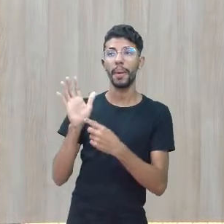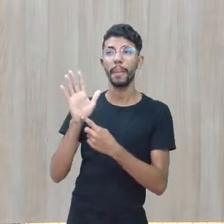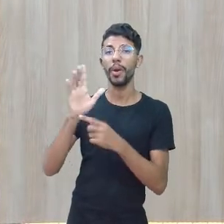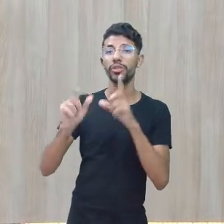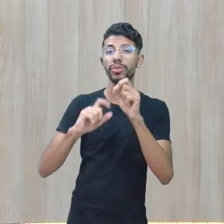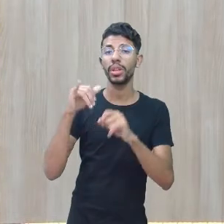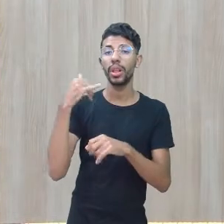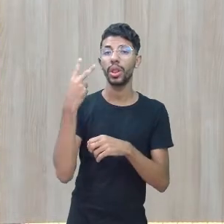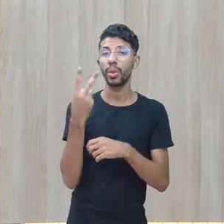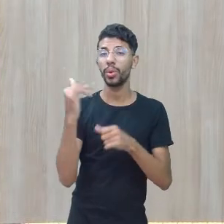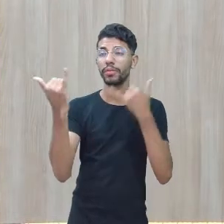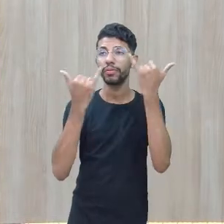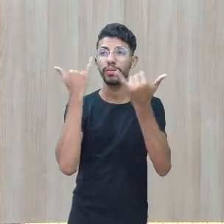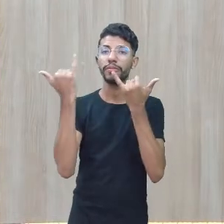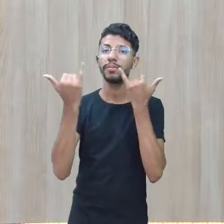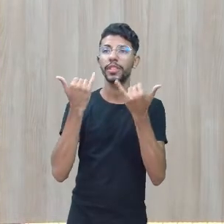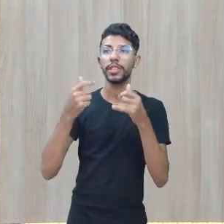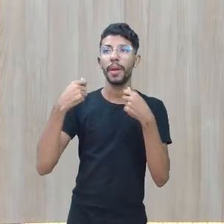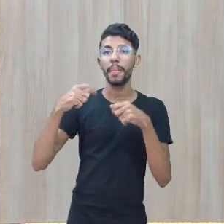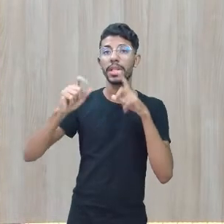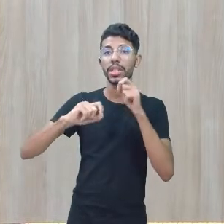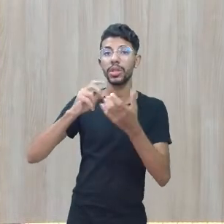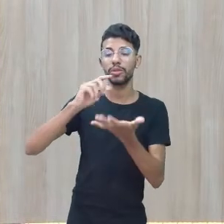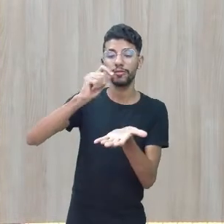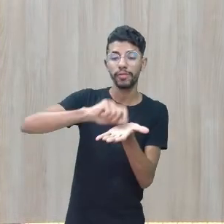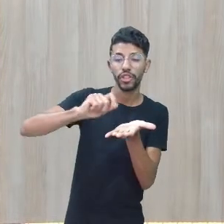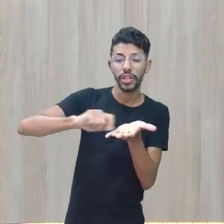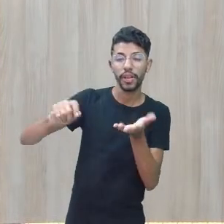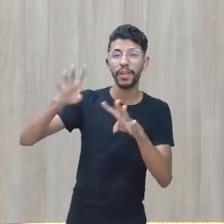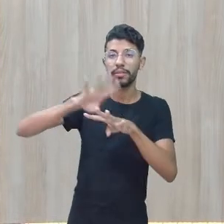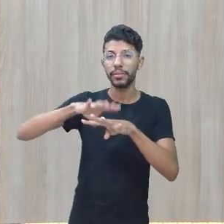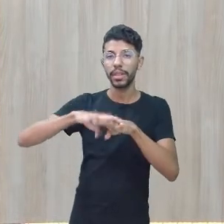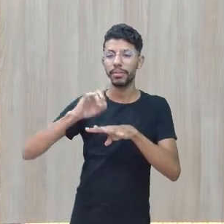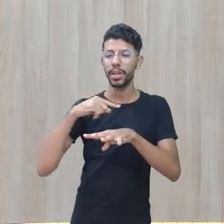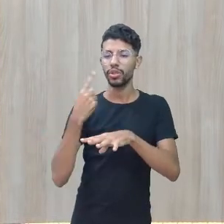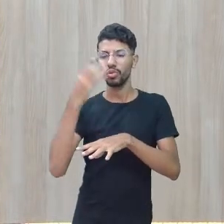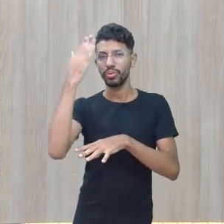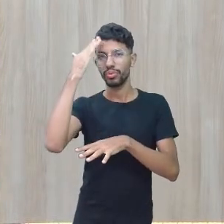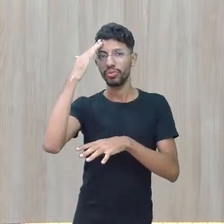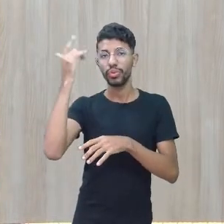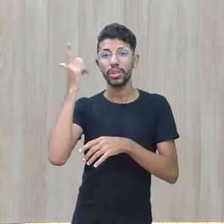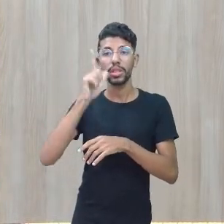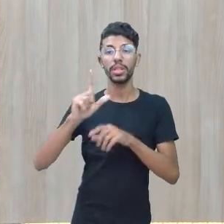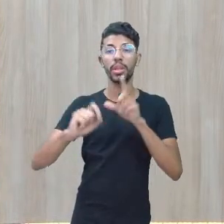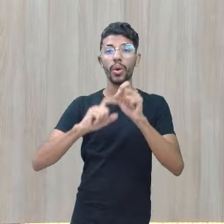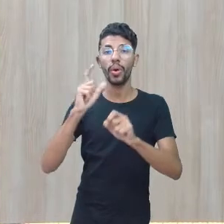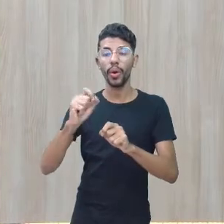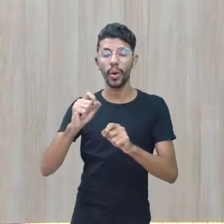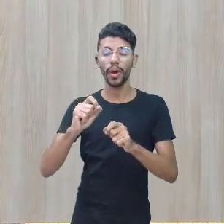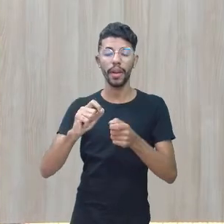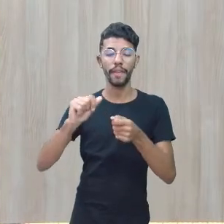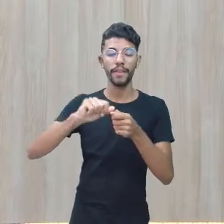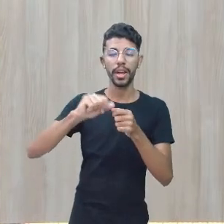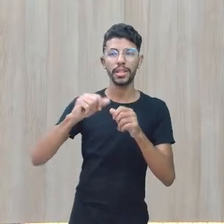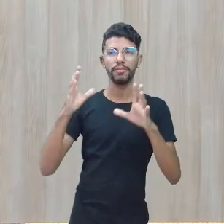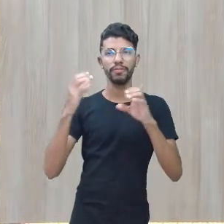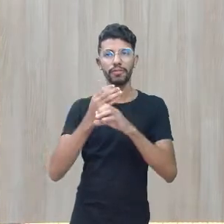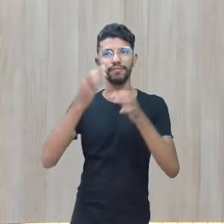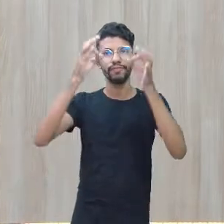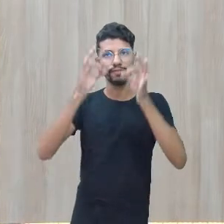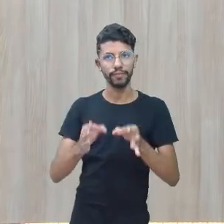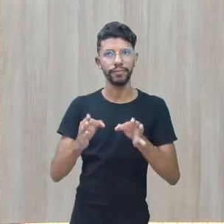preciso traduzir, escrever isso matematicamente para que a gente consiga fazer a continha correta de acordo com aquela expressão,